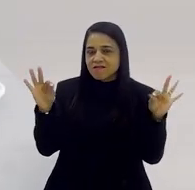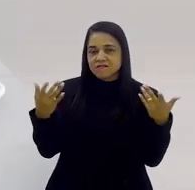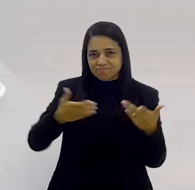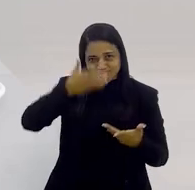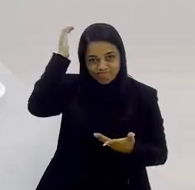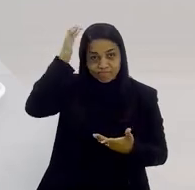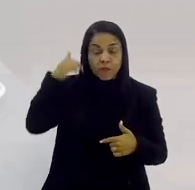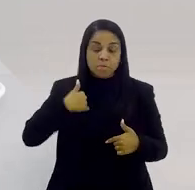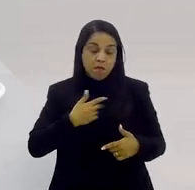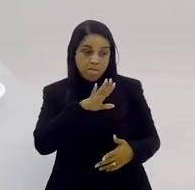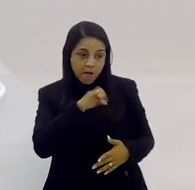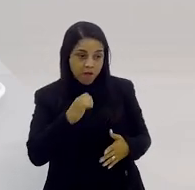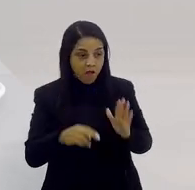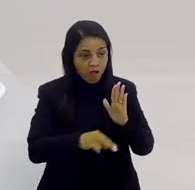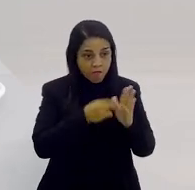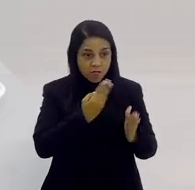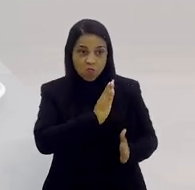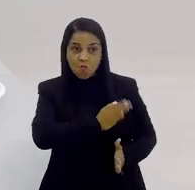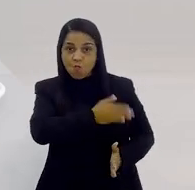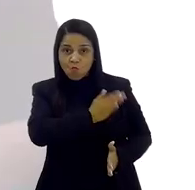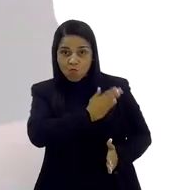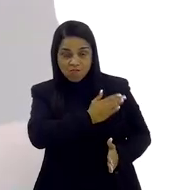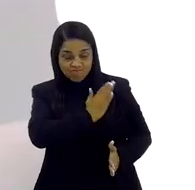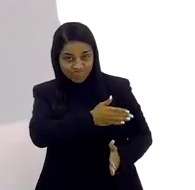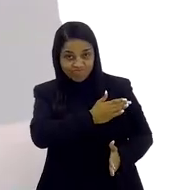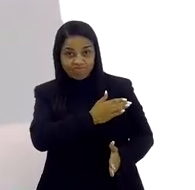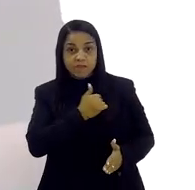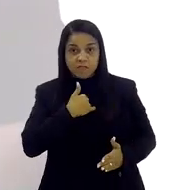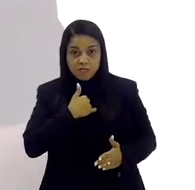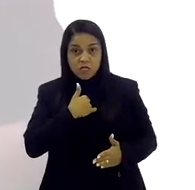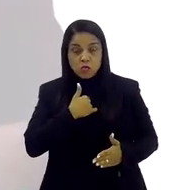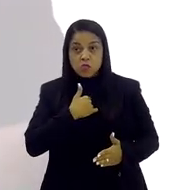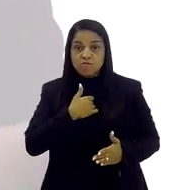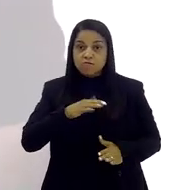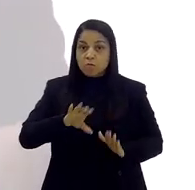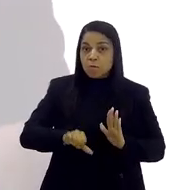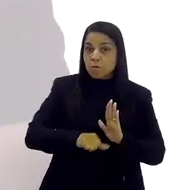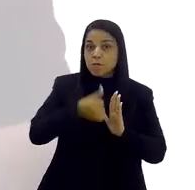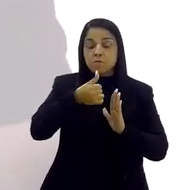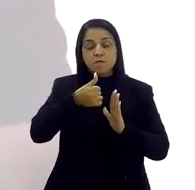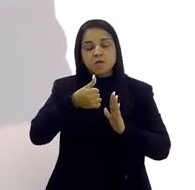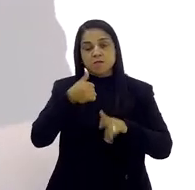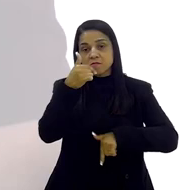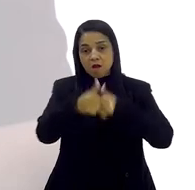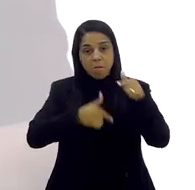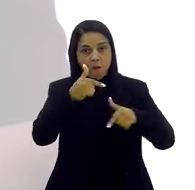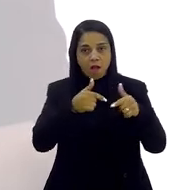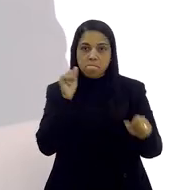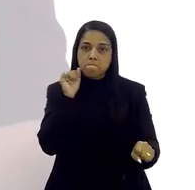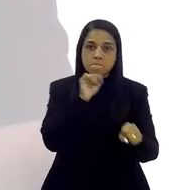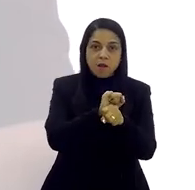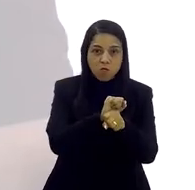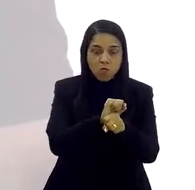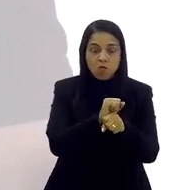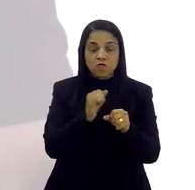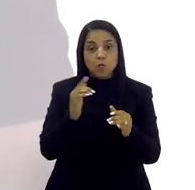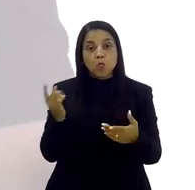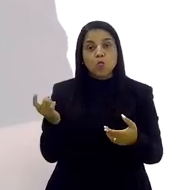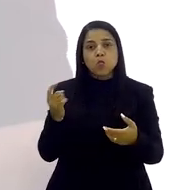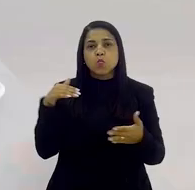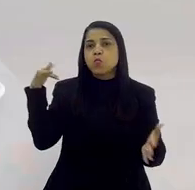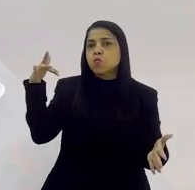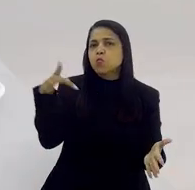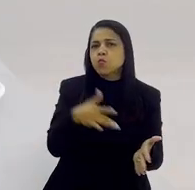é operada do coração tem uma cardiopatia Severa e o meu segmento foi o primeiro a parar e foi o último